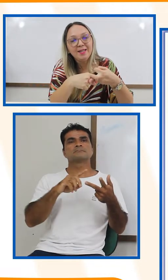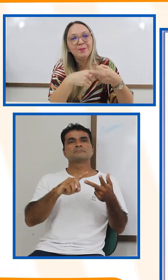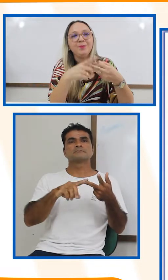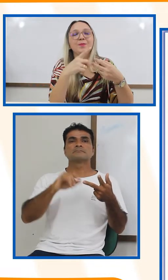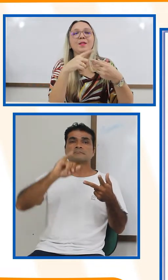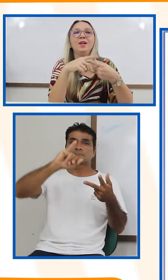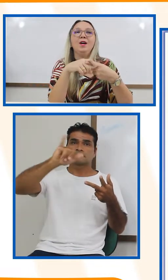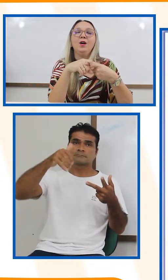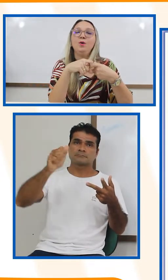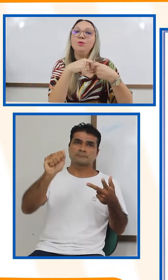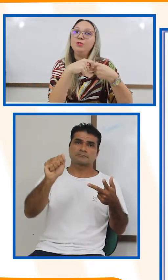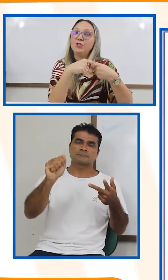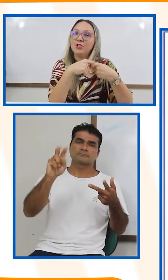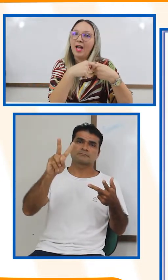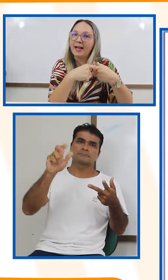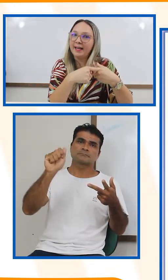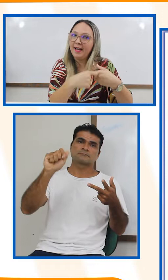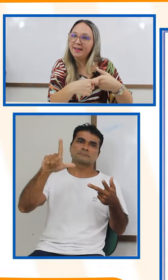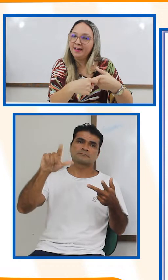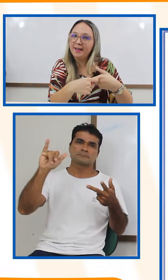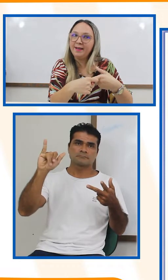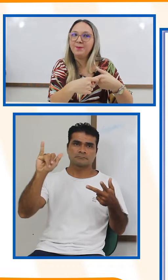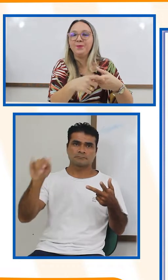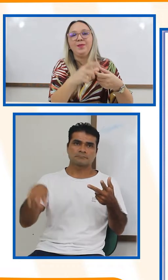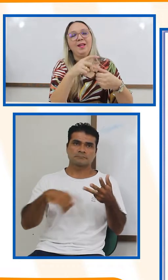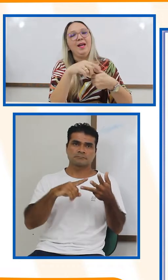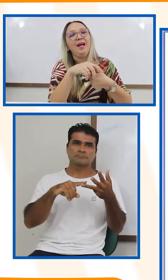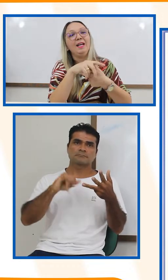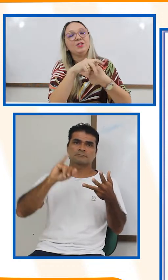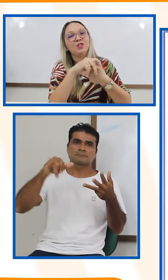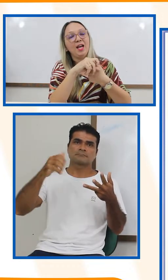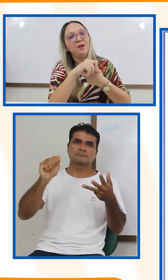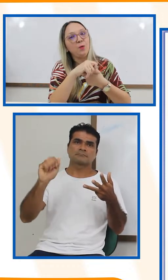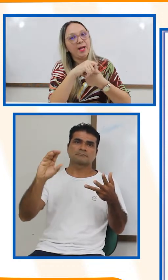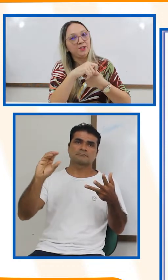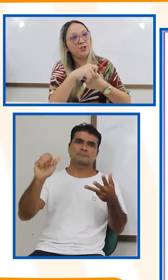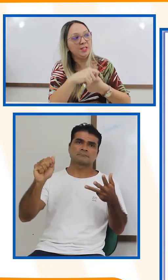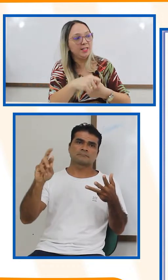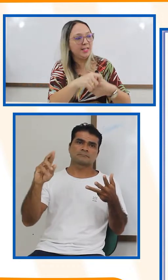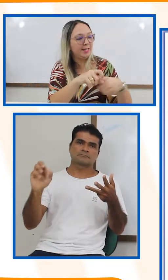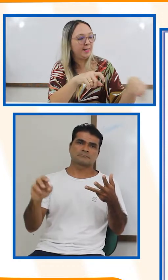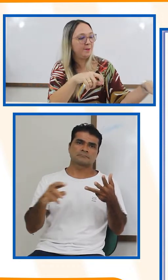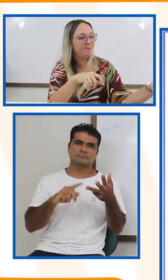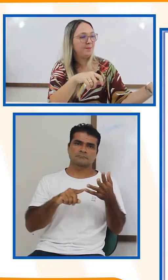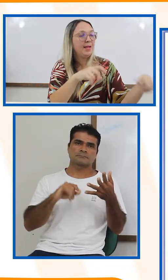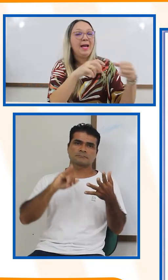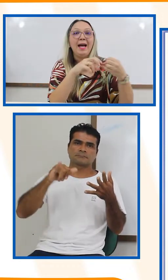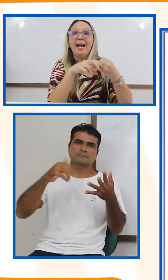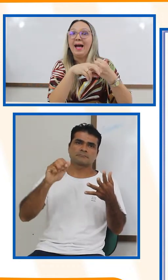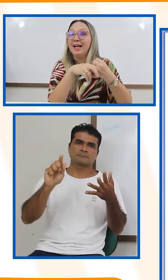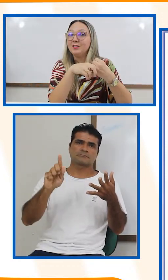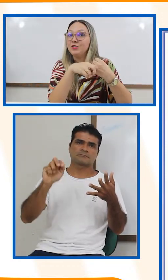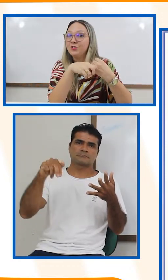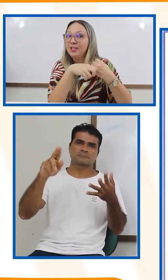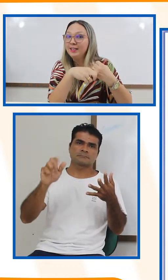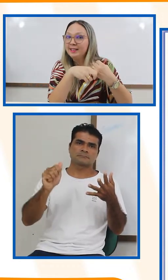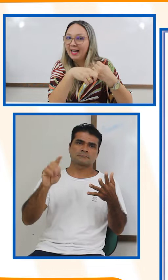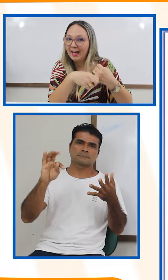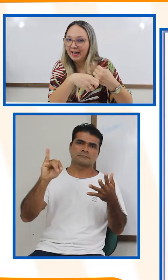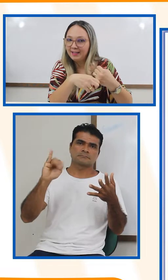javali, o jacaré, a jaguatirica,